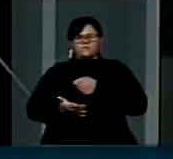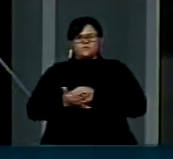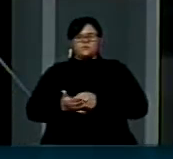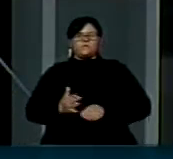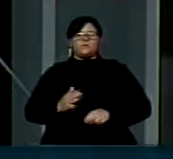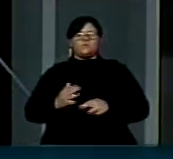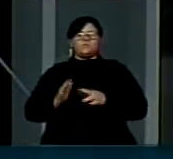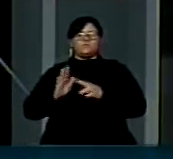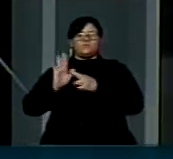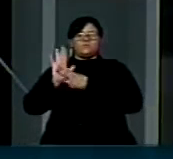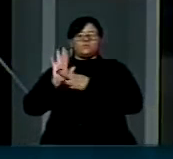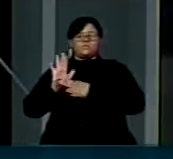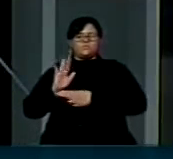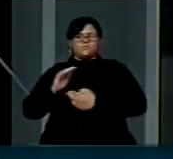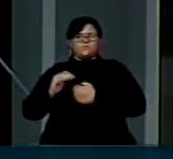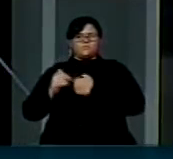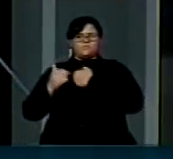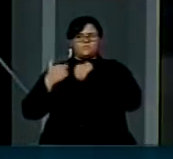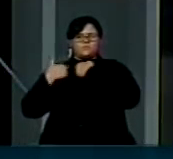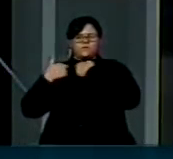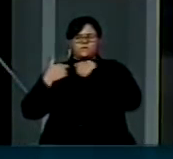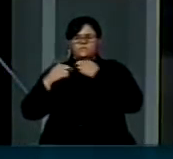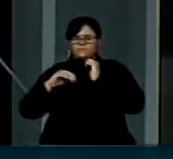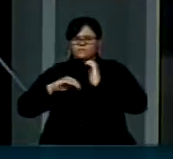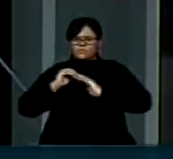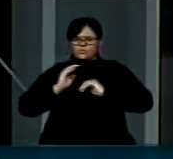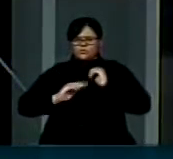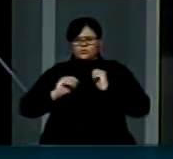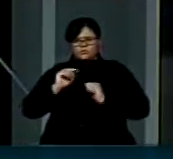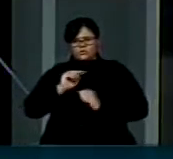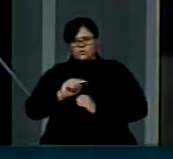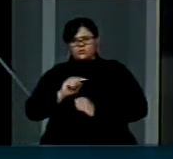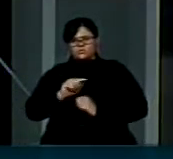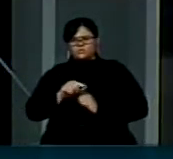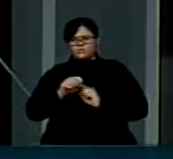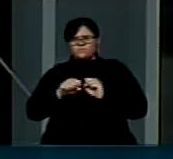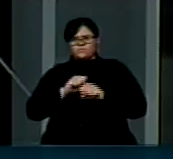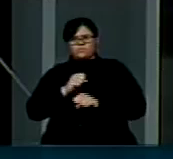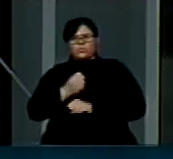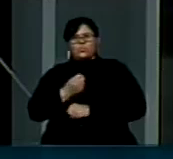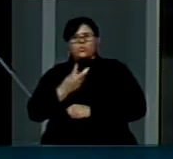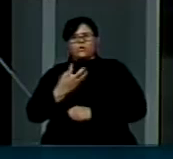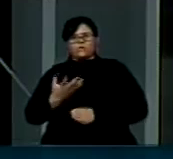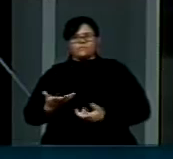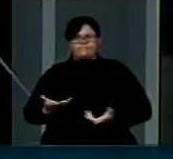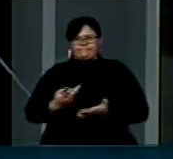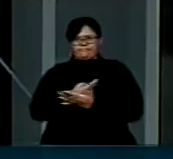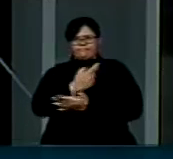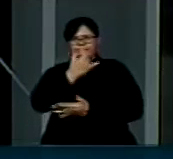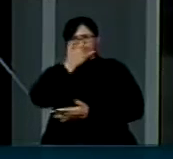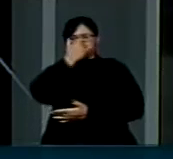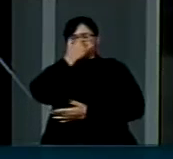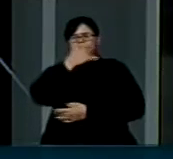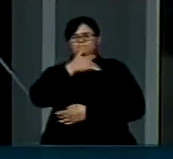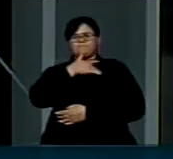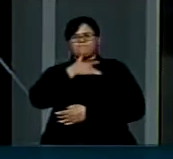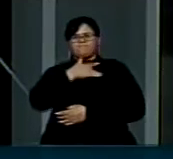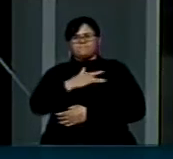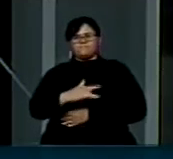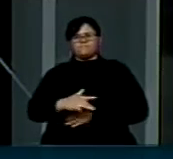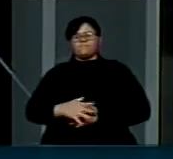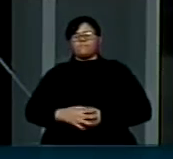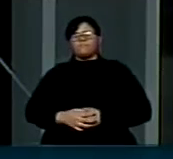responsabilidade por esses números, por esses índices, por este fato.